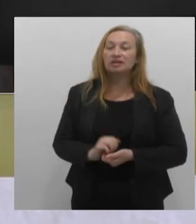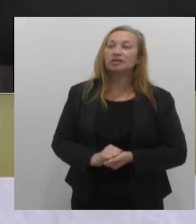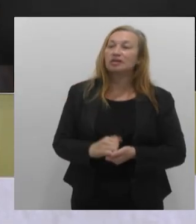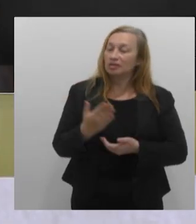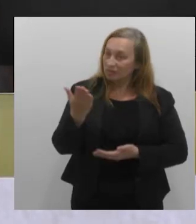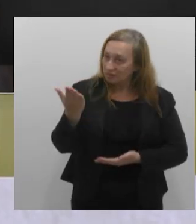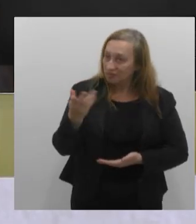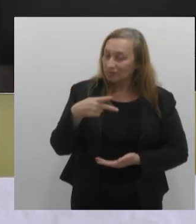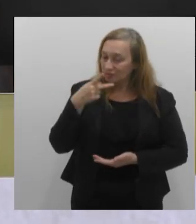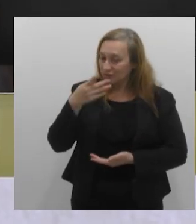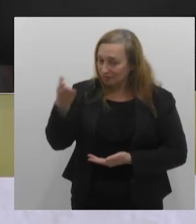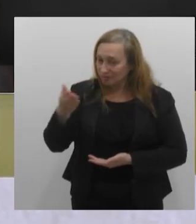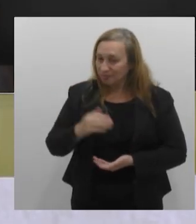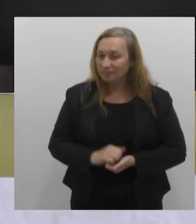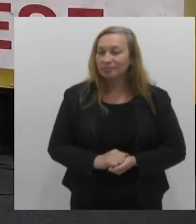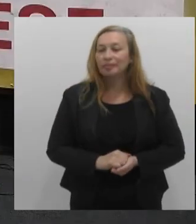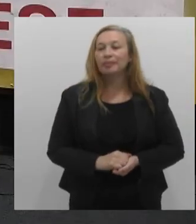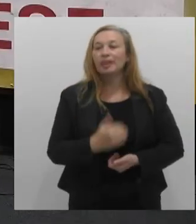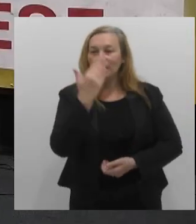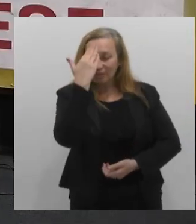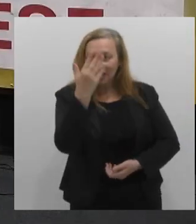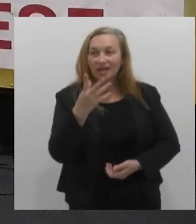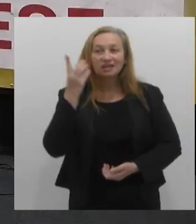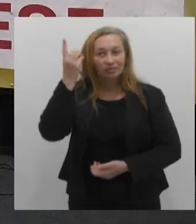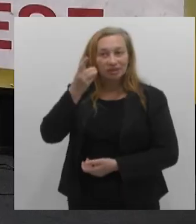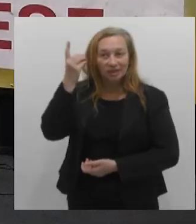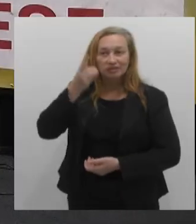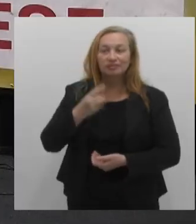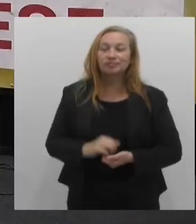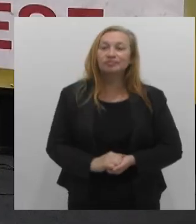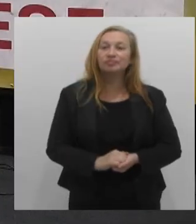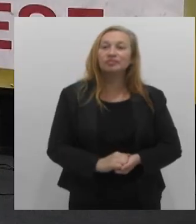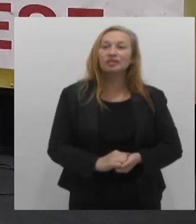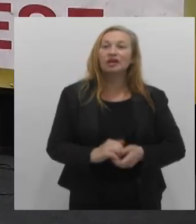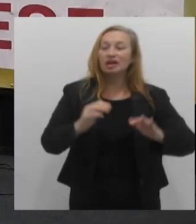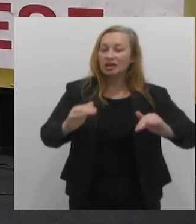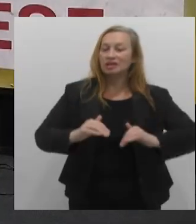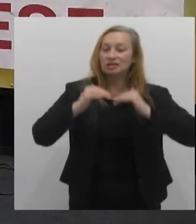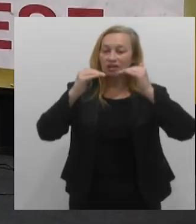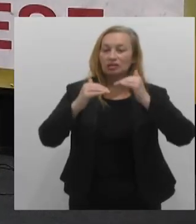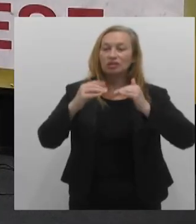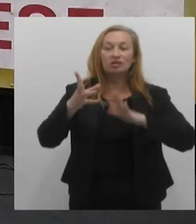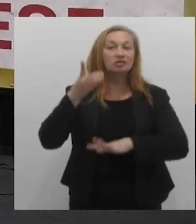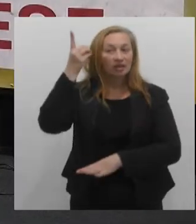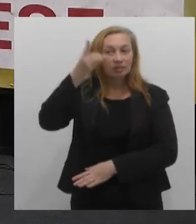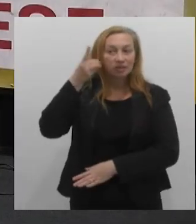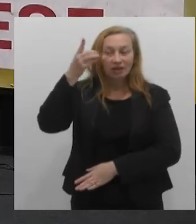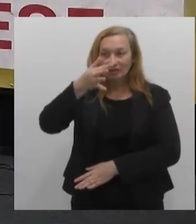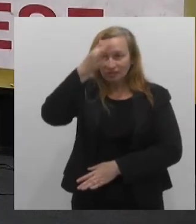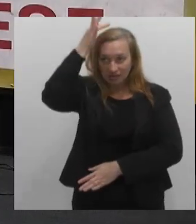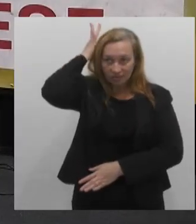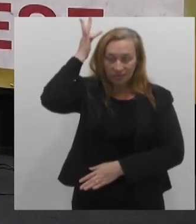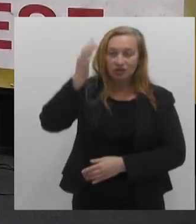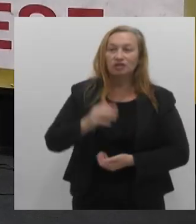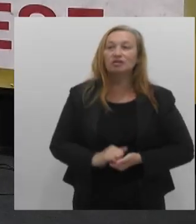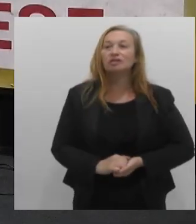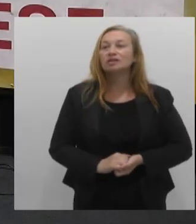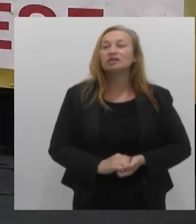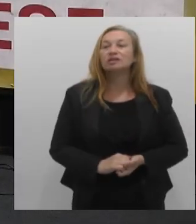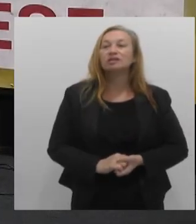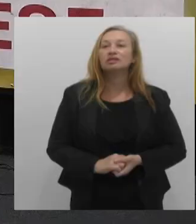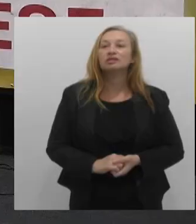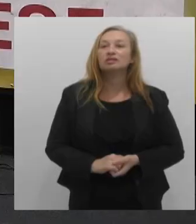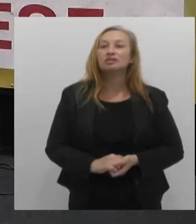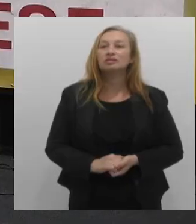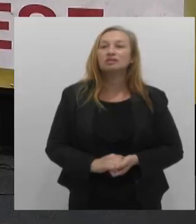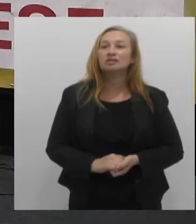favor, Dom Jansen. Muito obrigado, deputado. Excelentíssimo senhor deputado Fred Pacheco,